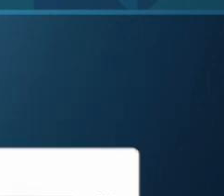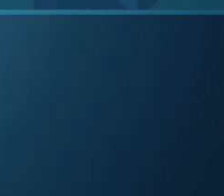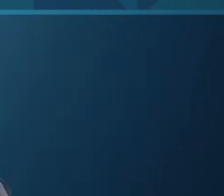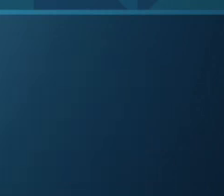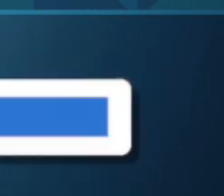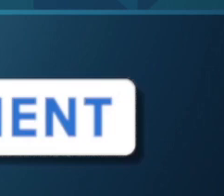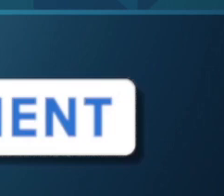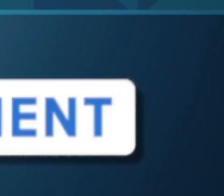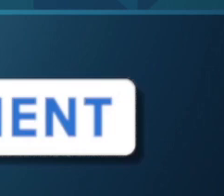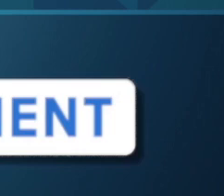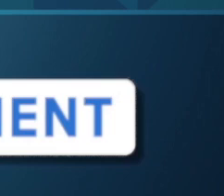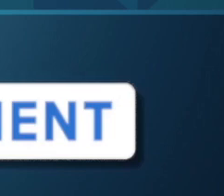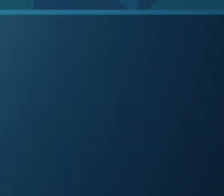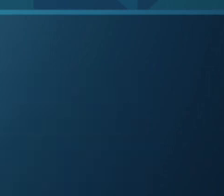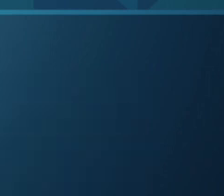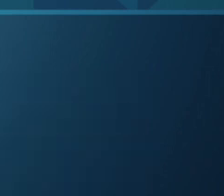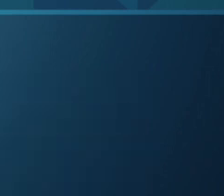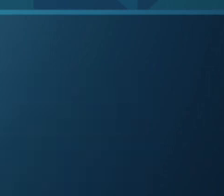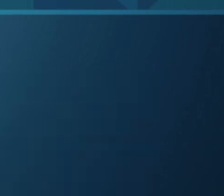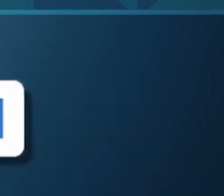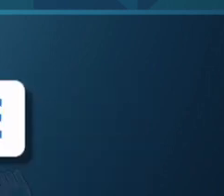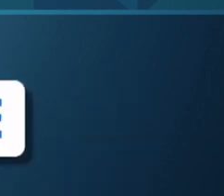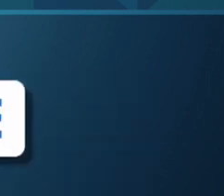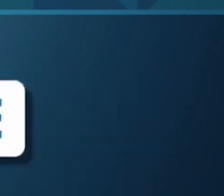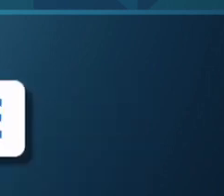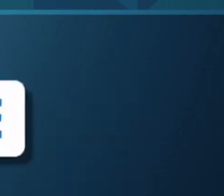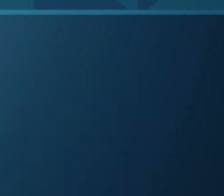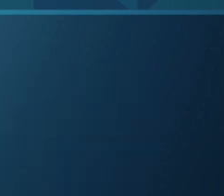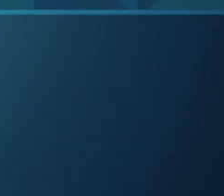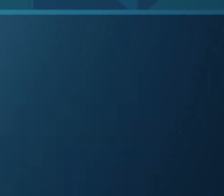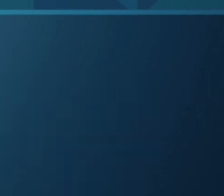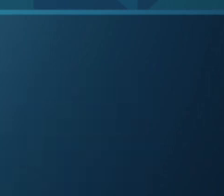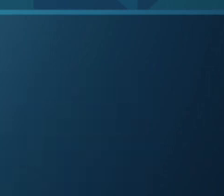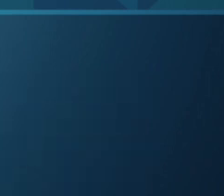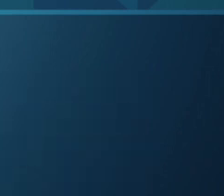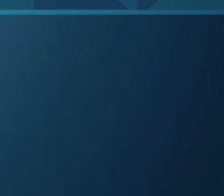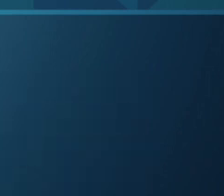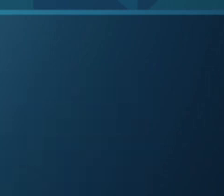notificação. Fo comentário, no fahe tutang, ba media sosial siraseluk.